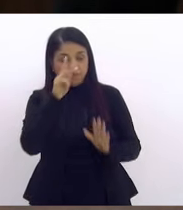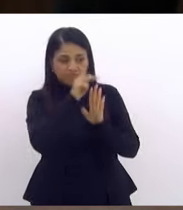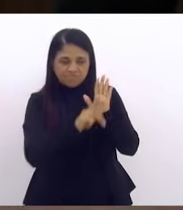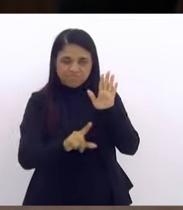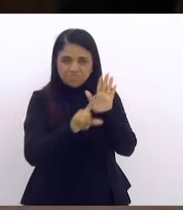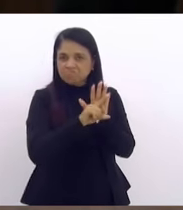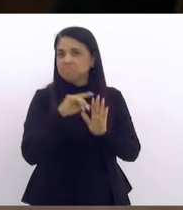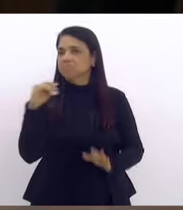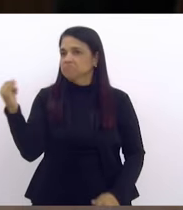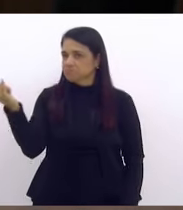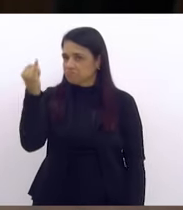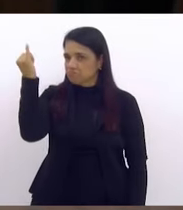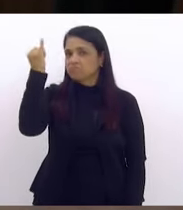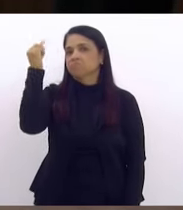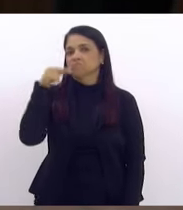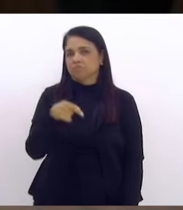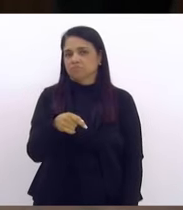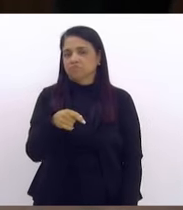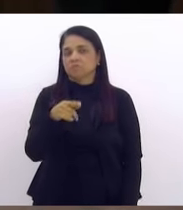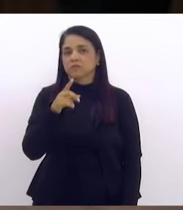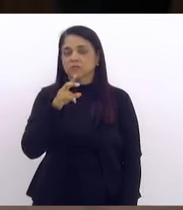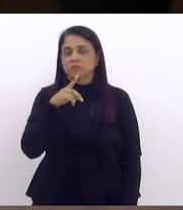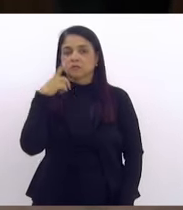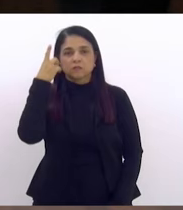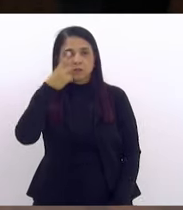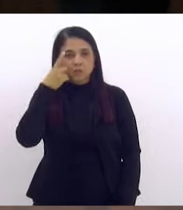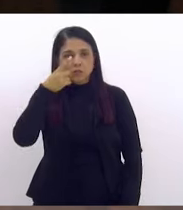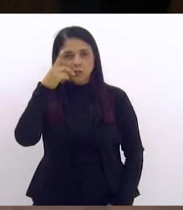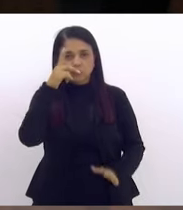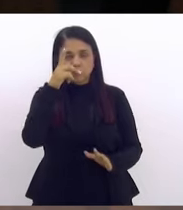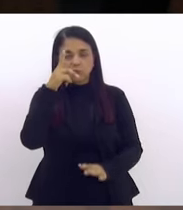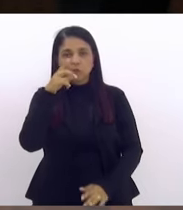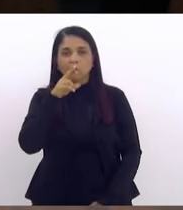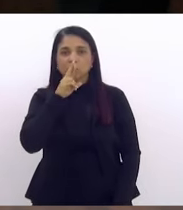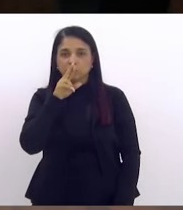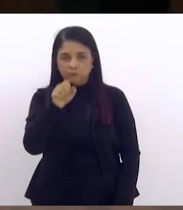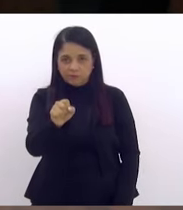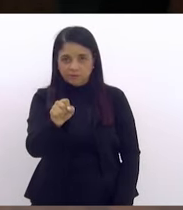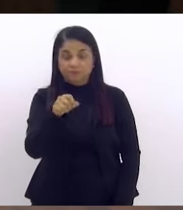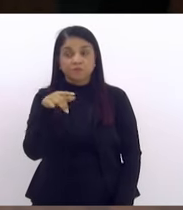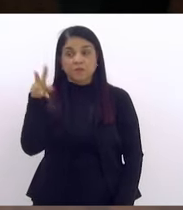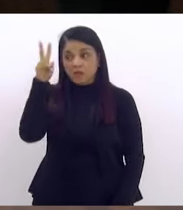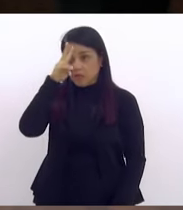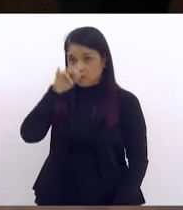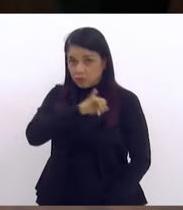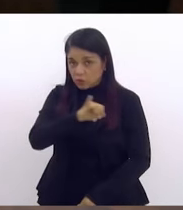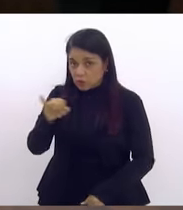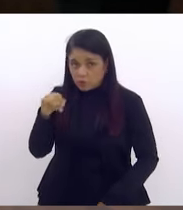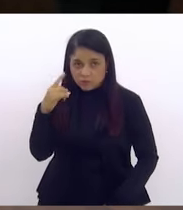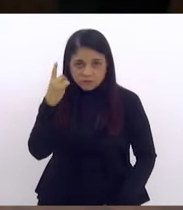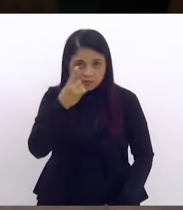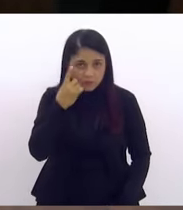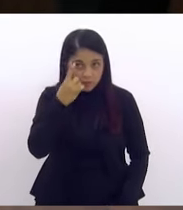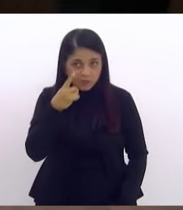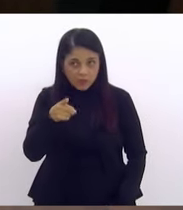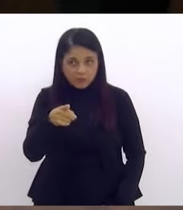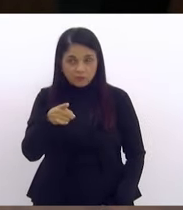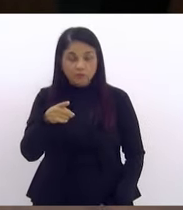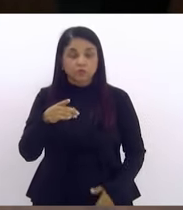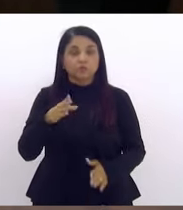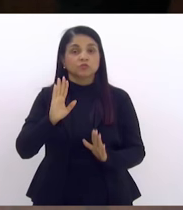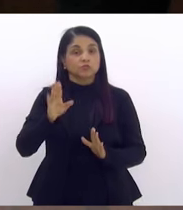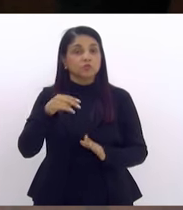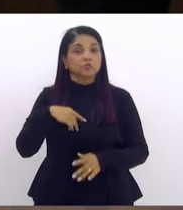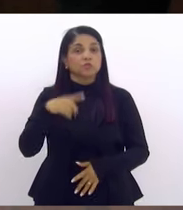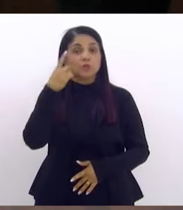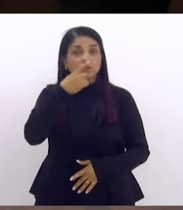suma importância do deputado Rodrigo Amorim. E lembrando os parlamentares aqui, principalmente os mais